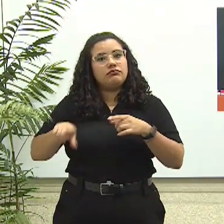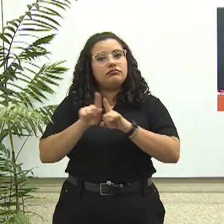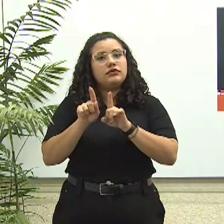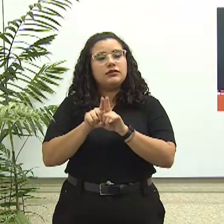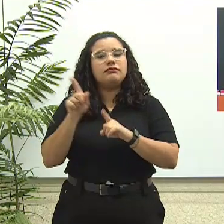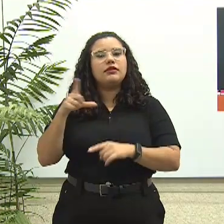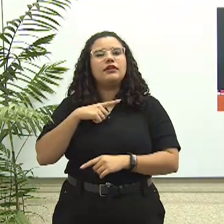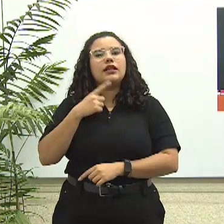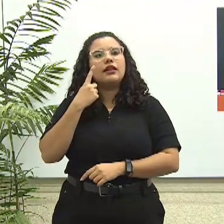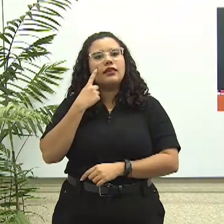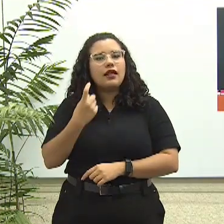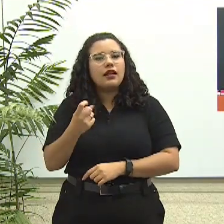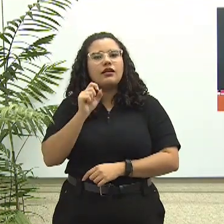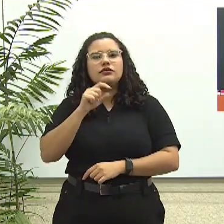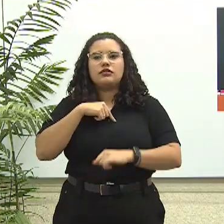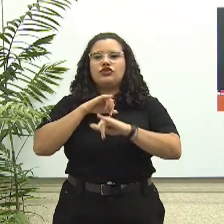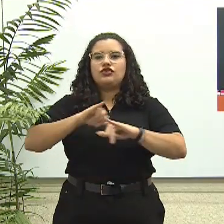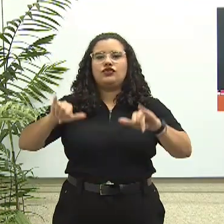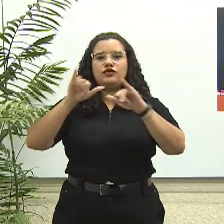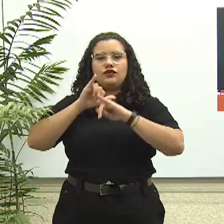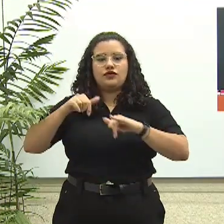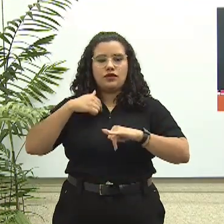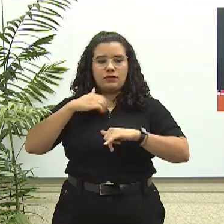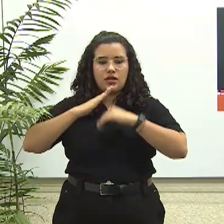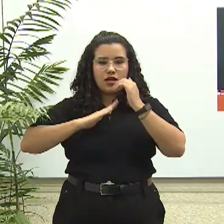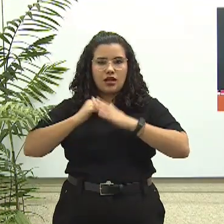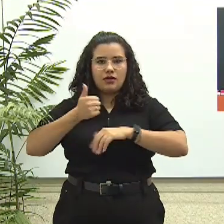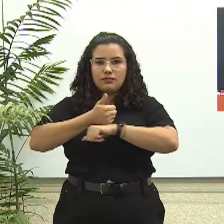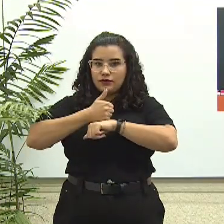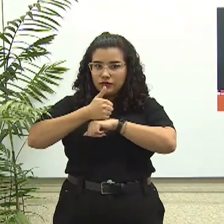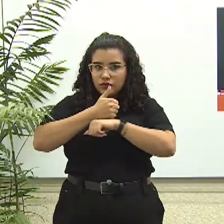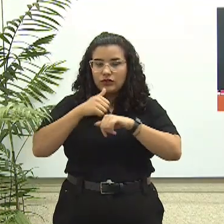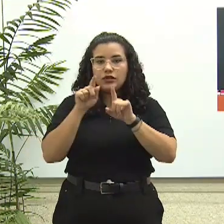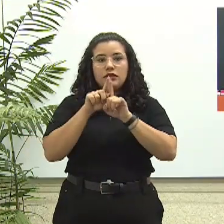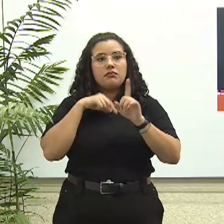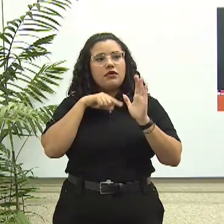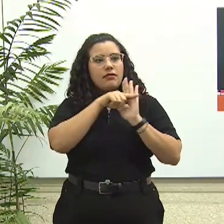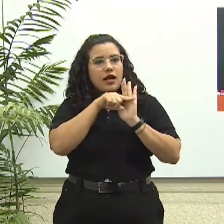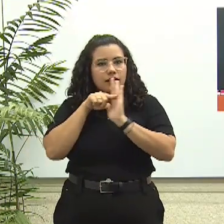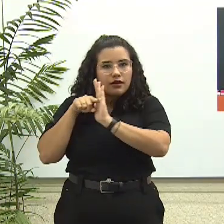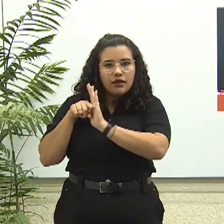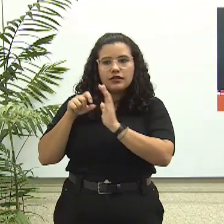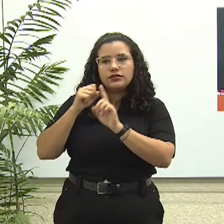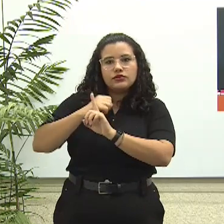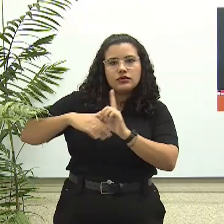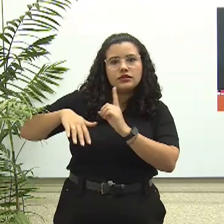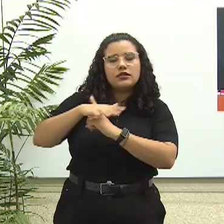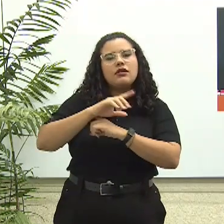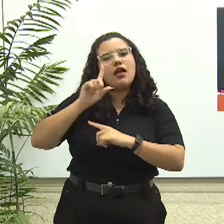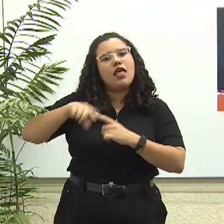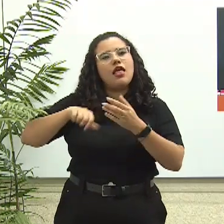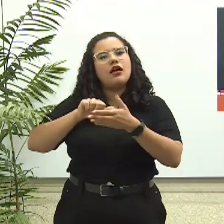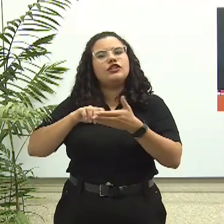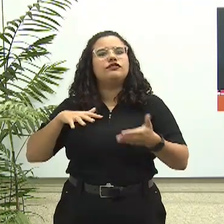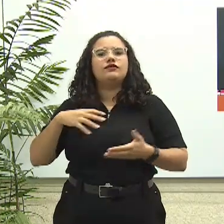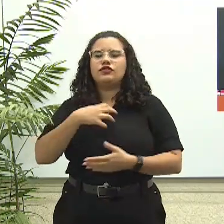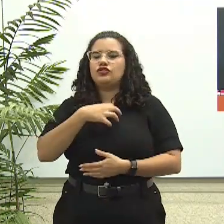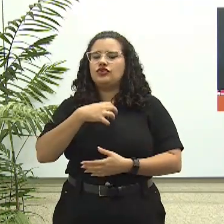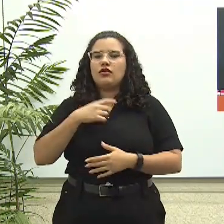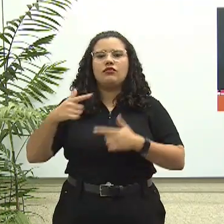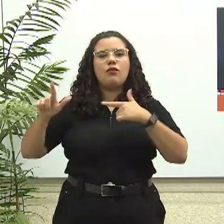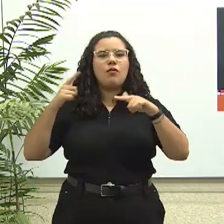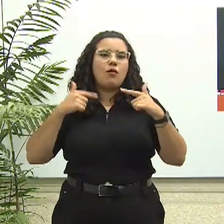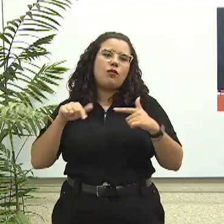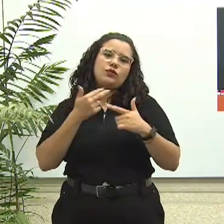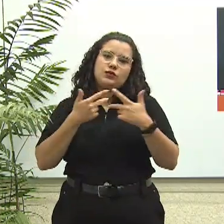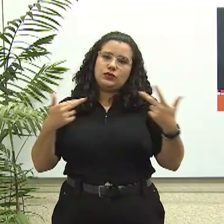em divulgar questões relacionadas com a nossa atividade profissional com a nossa análise que fazemos na sociedade é uma atividade que se mistura com outras questões que a